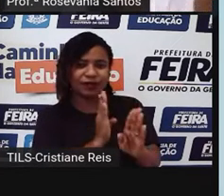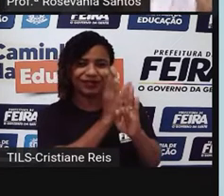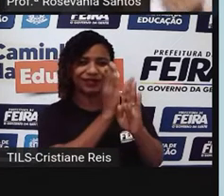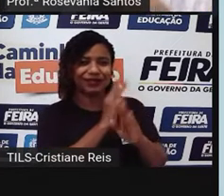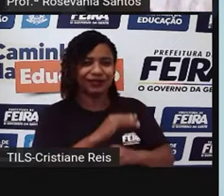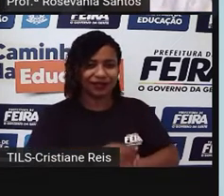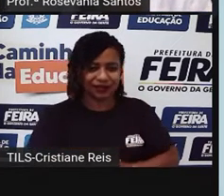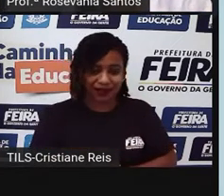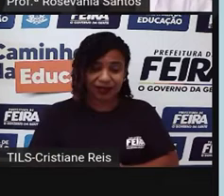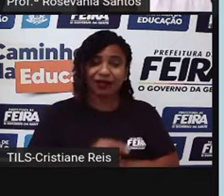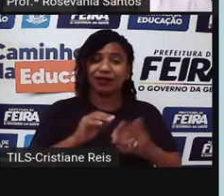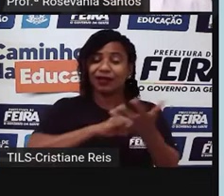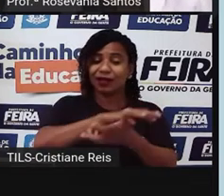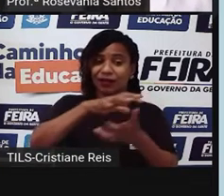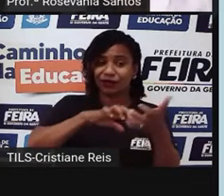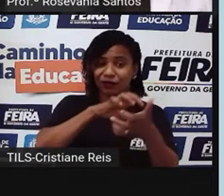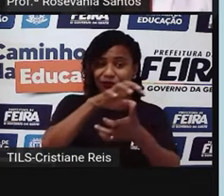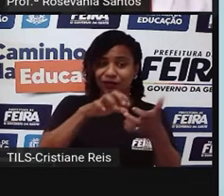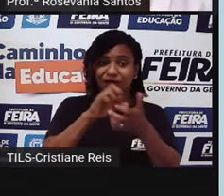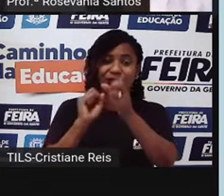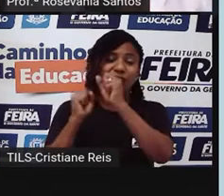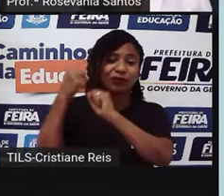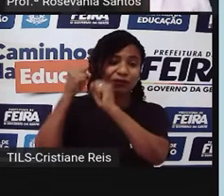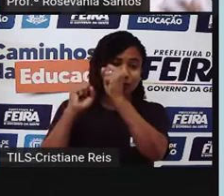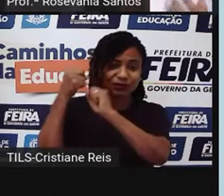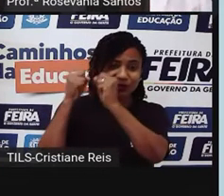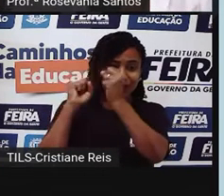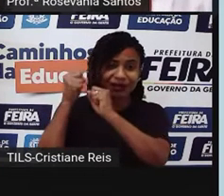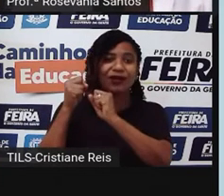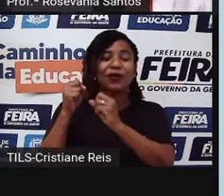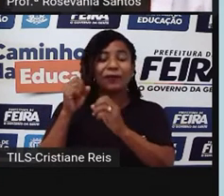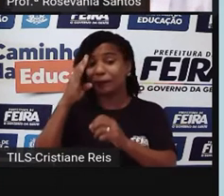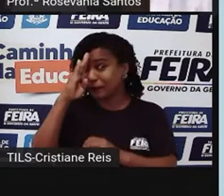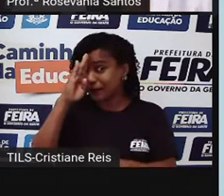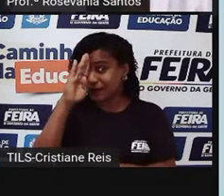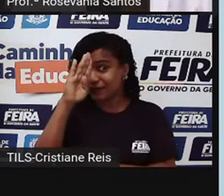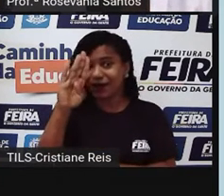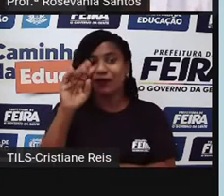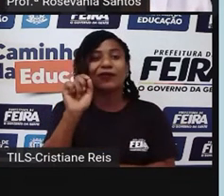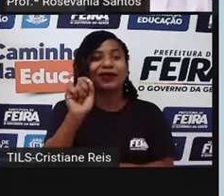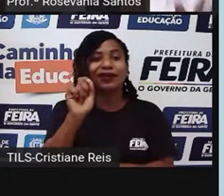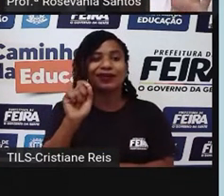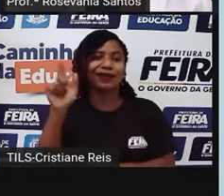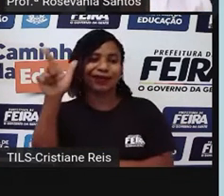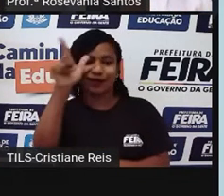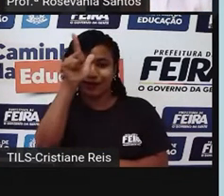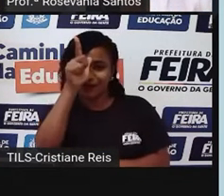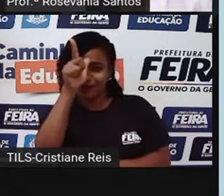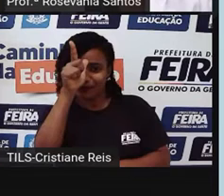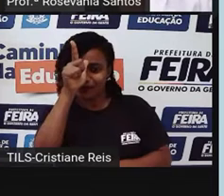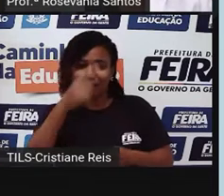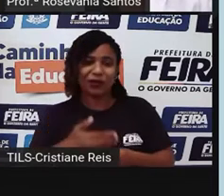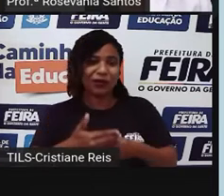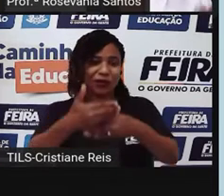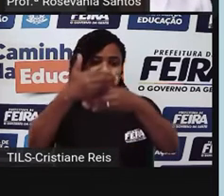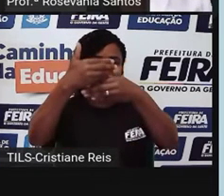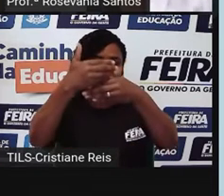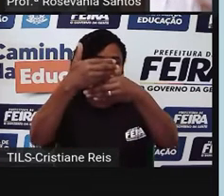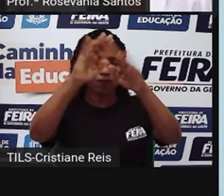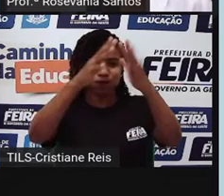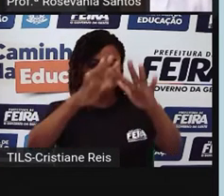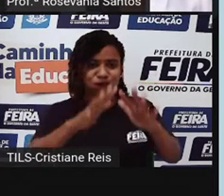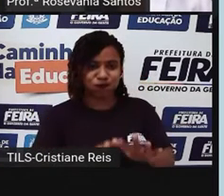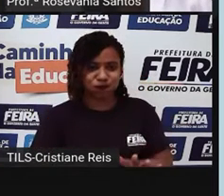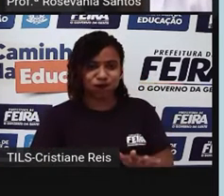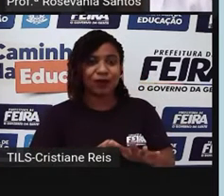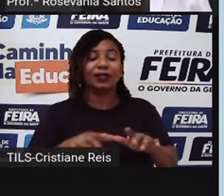da Revolução Industrial é esse da queda do Muro de Berlim e esse fim da Guerra Fria, né? Todos concordam que esse momento realmente